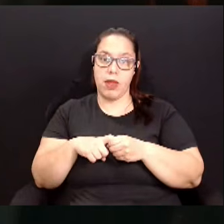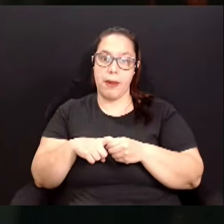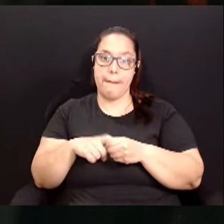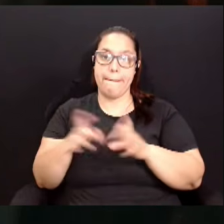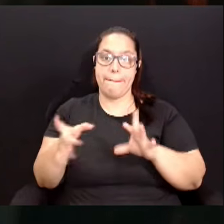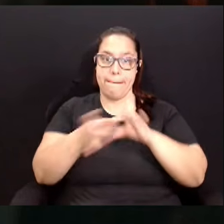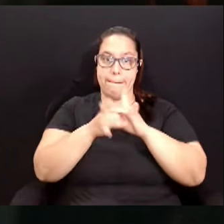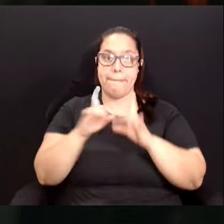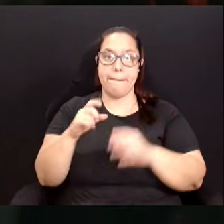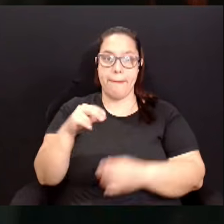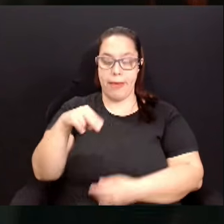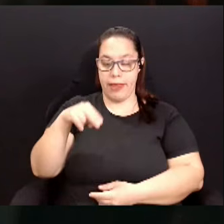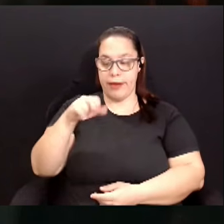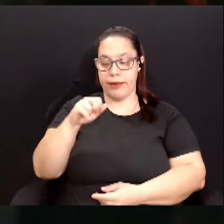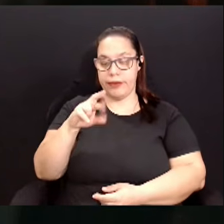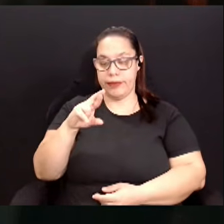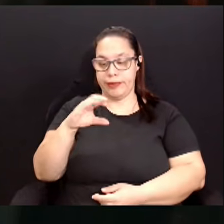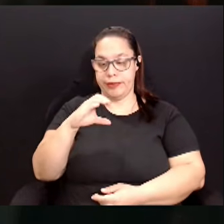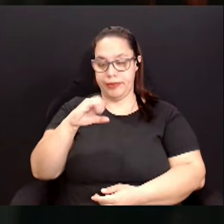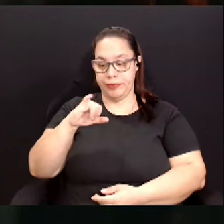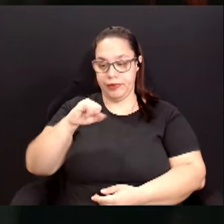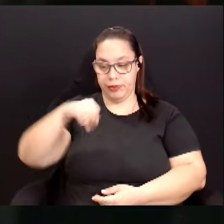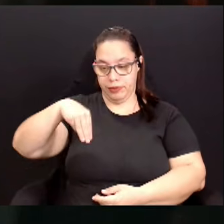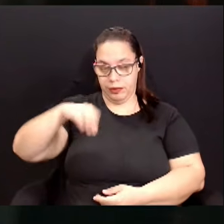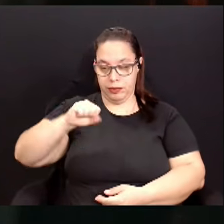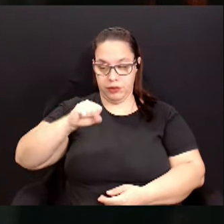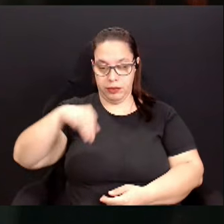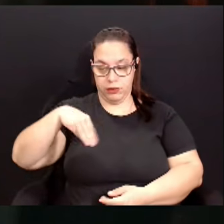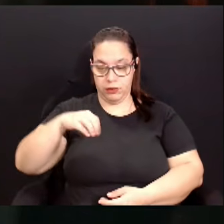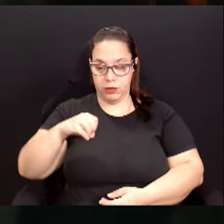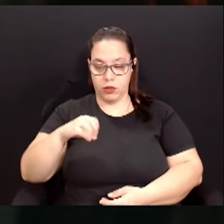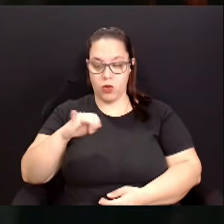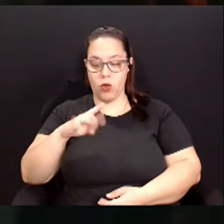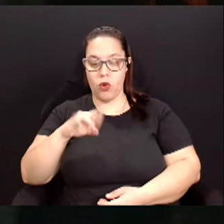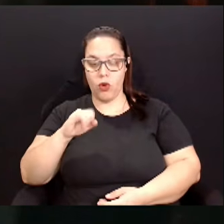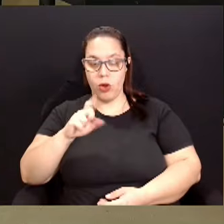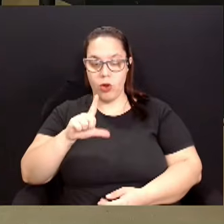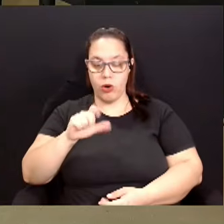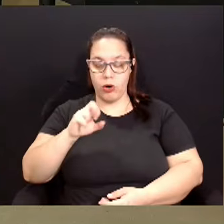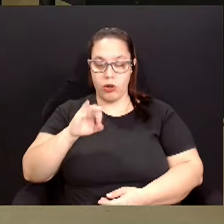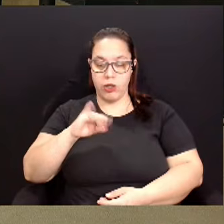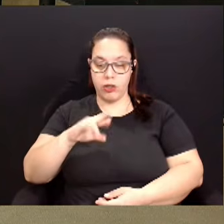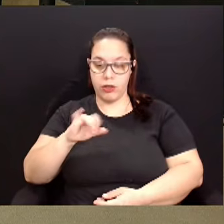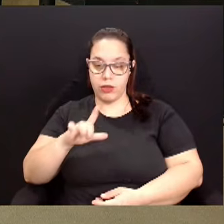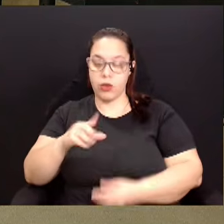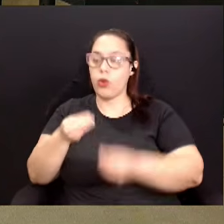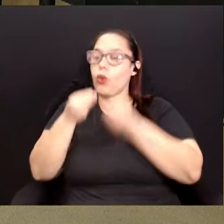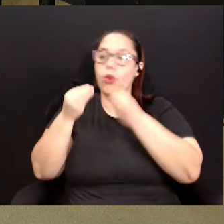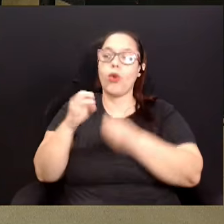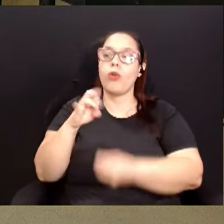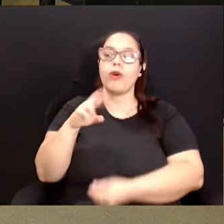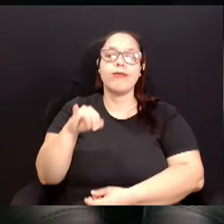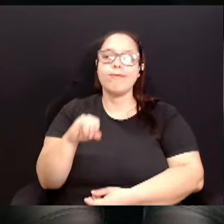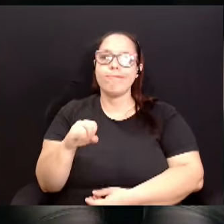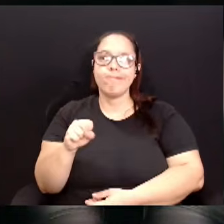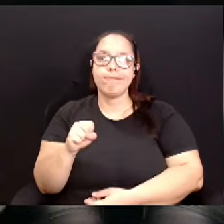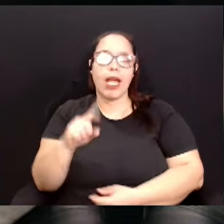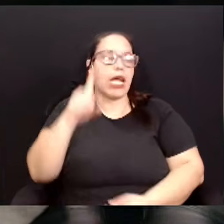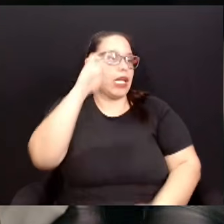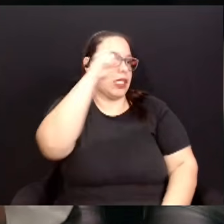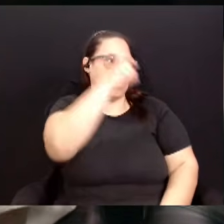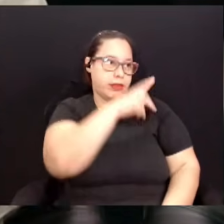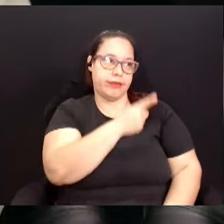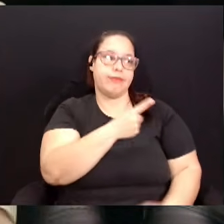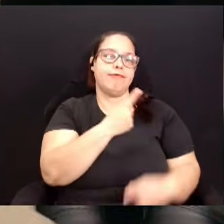narcisismo conversacional. Gente do céu, e agora, Cris, como fica? Olha, é complicado, porque